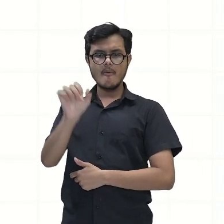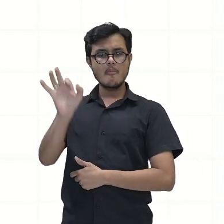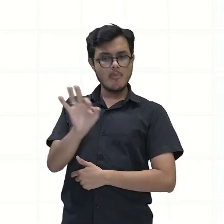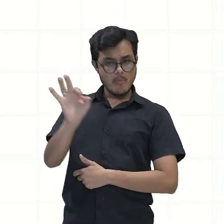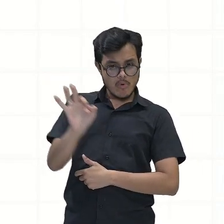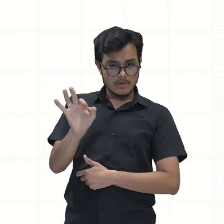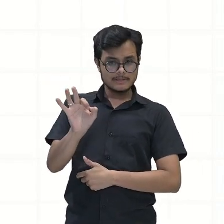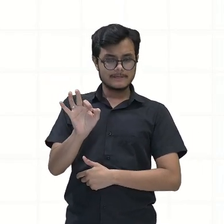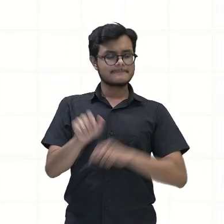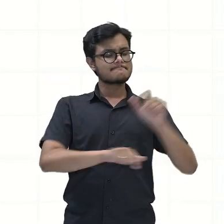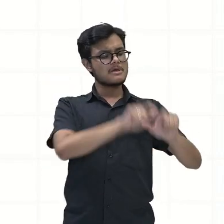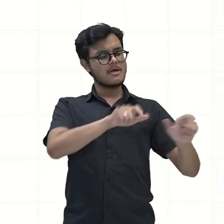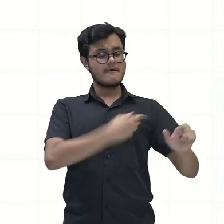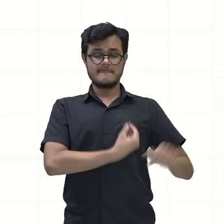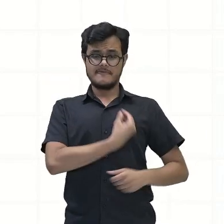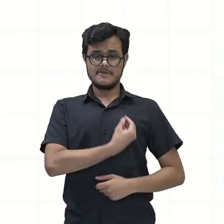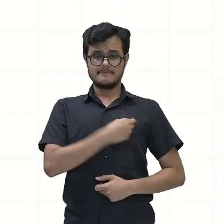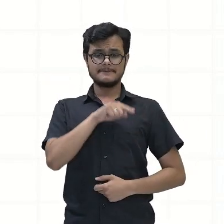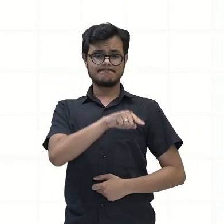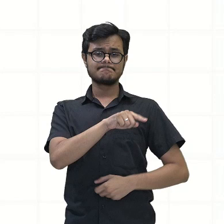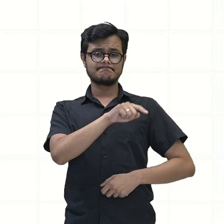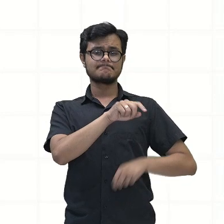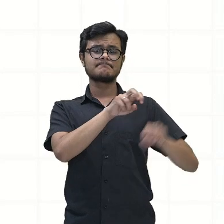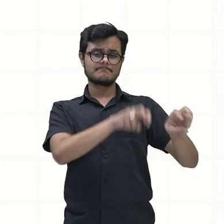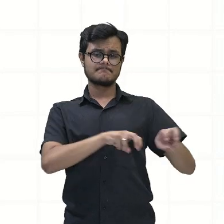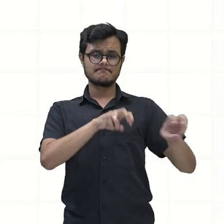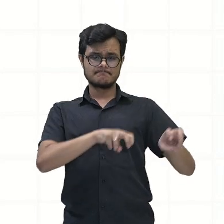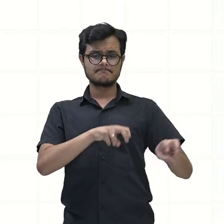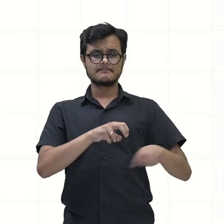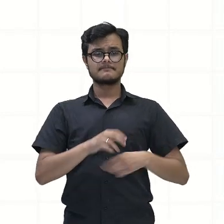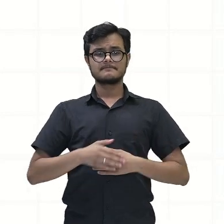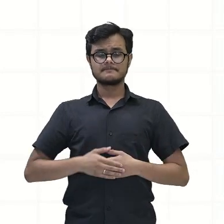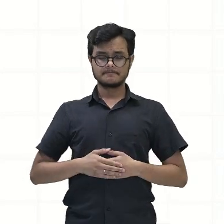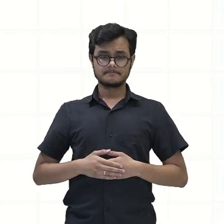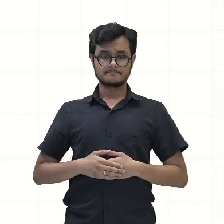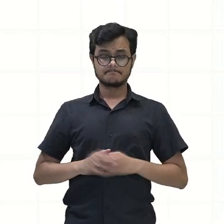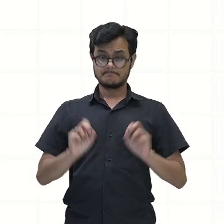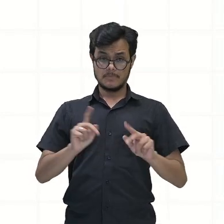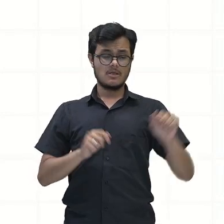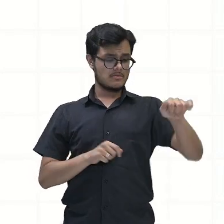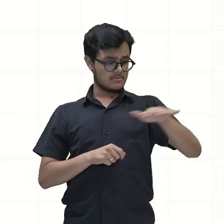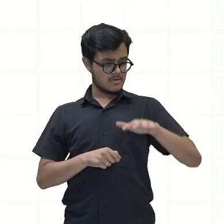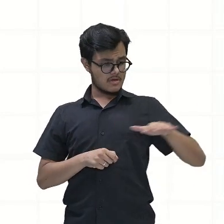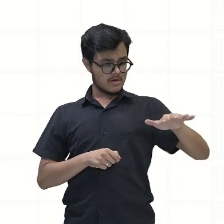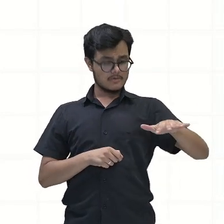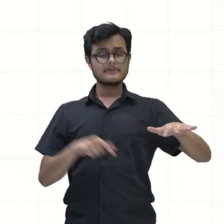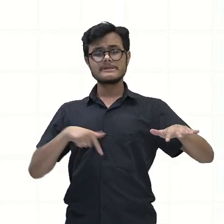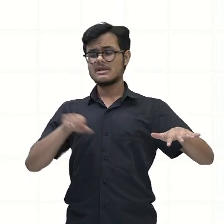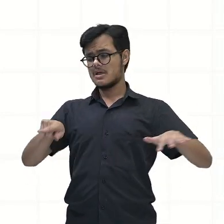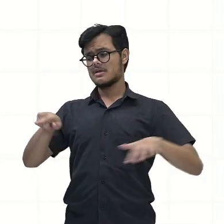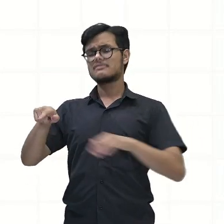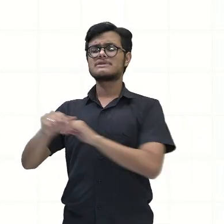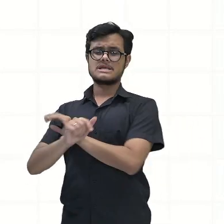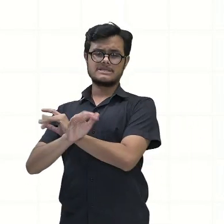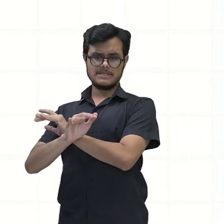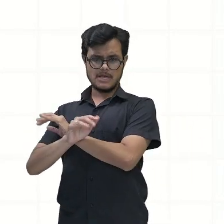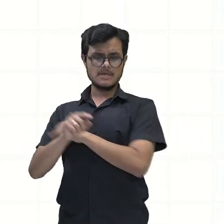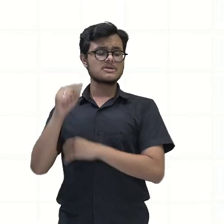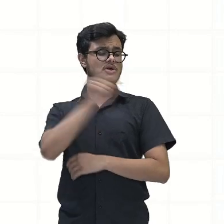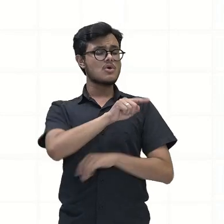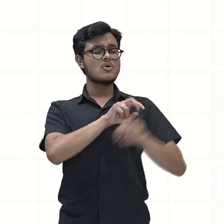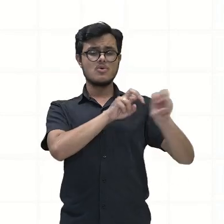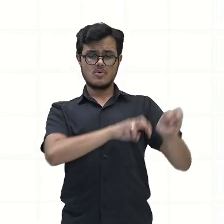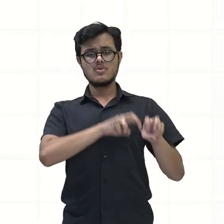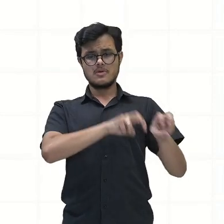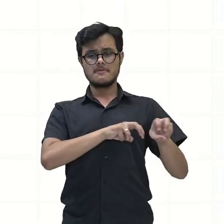15,28% dos brasileiros estão na outra área, né? A gente tem uma parte da população no meio urbano e outra parte no meio rural. E isso se